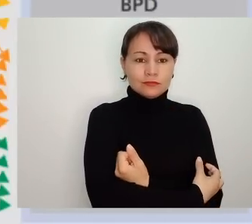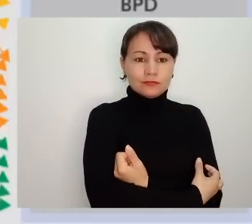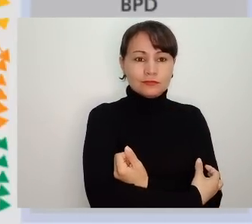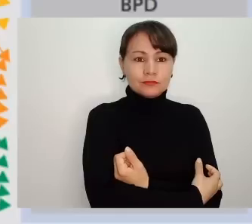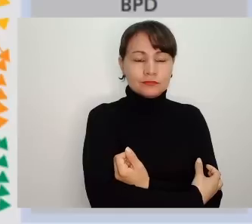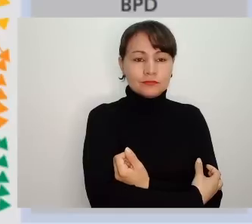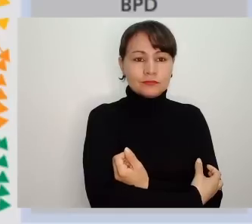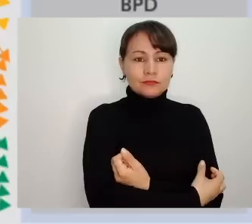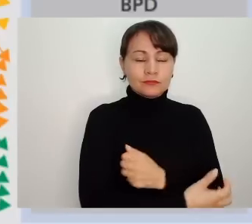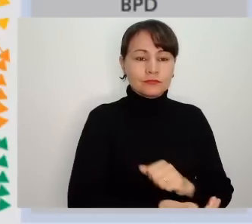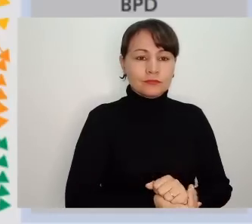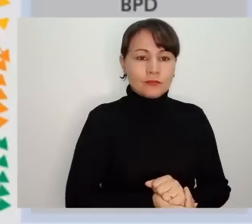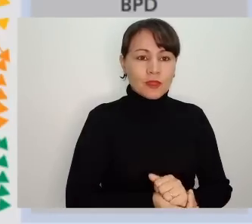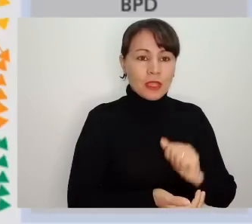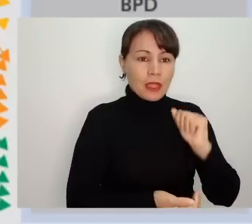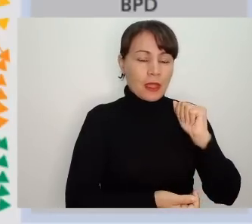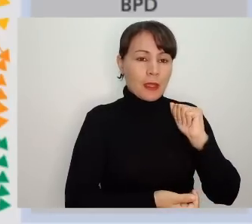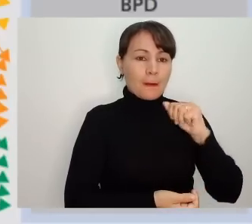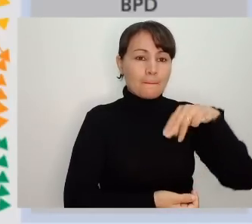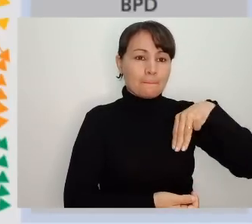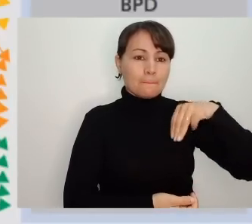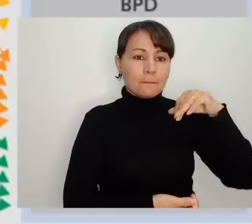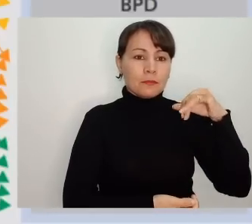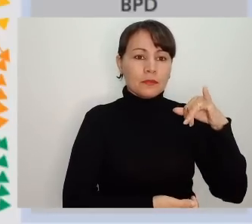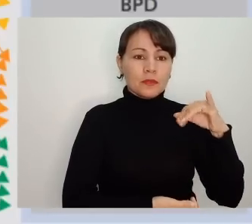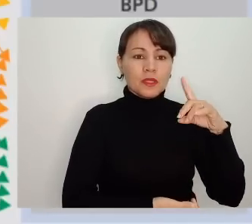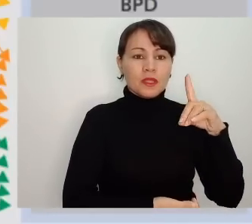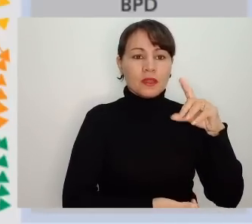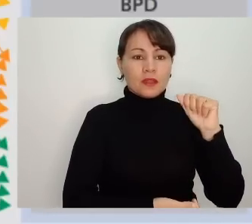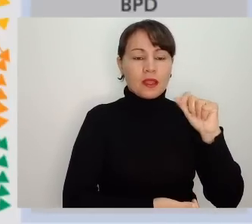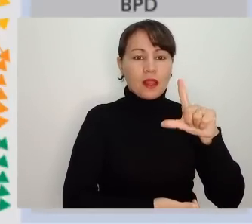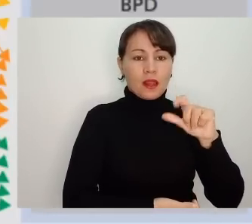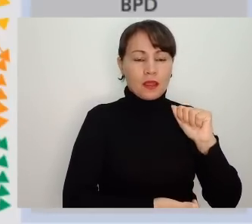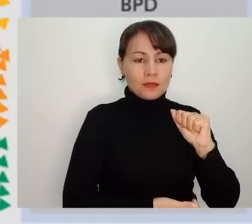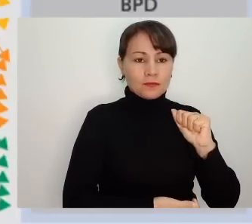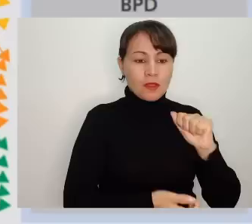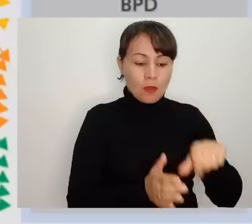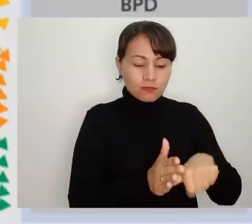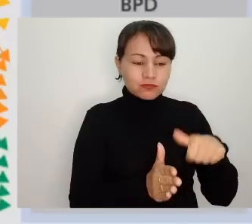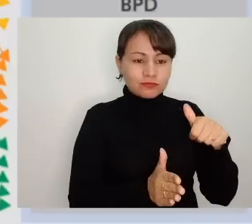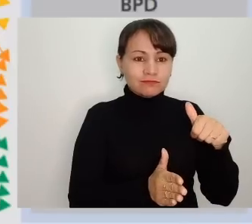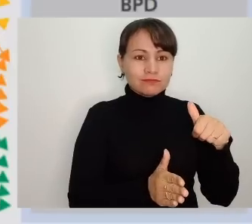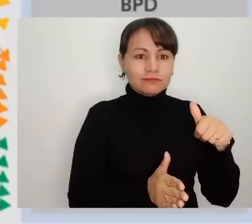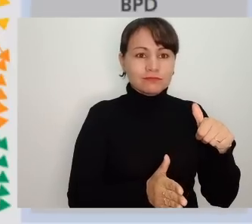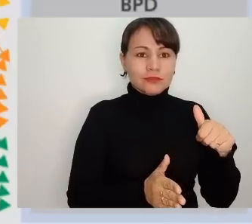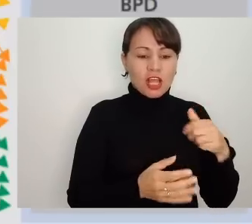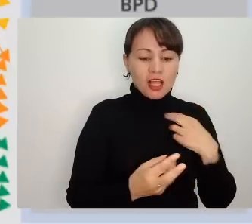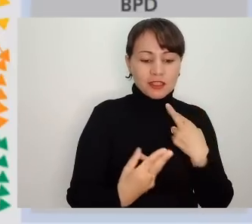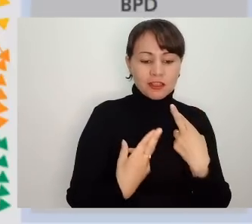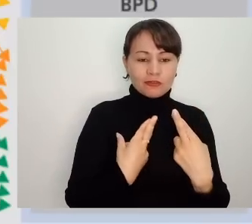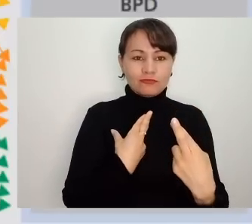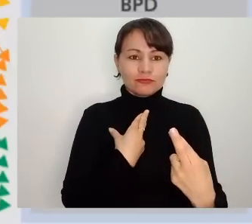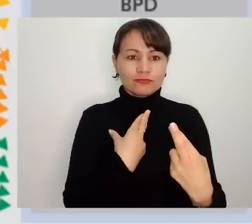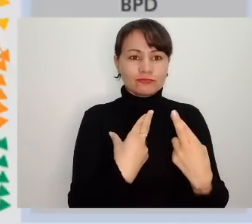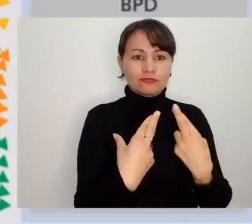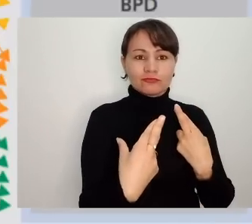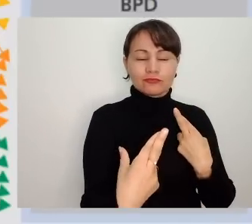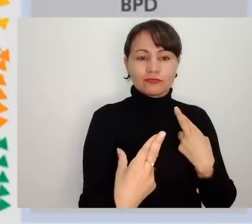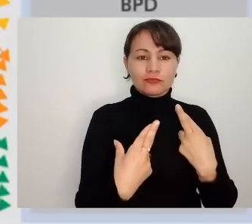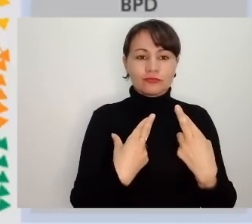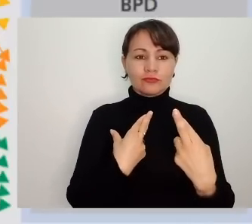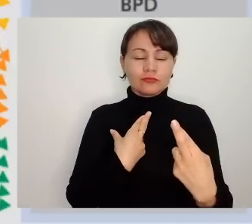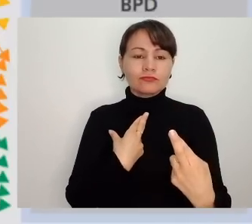emoções. A amígdala, ela melhora a nossa